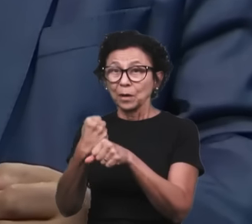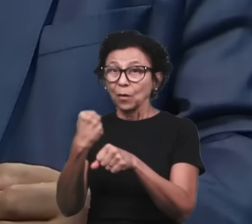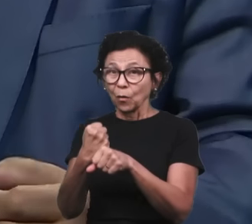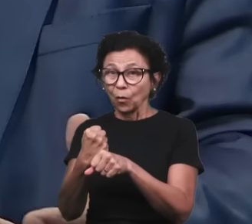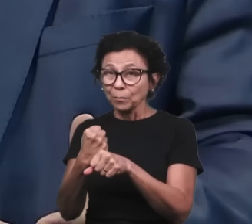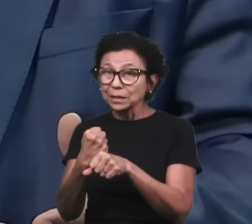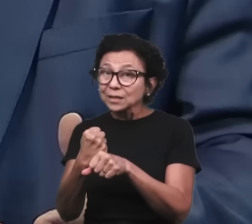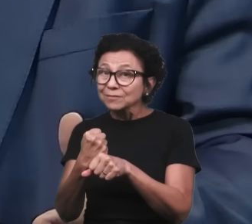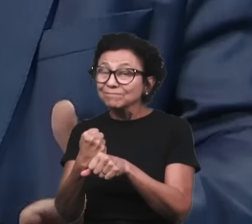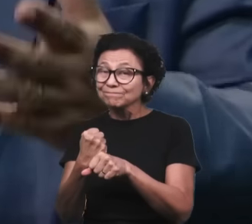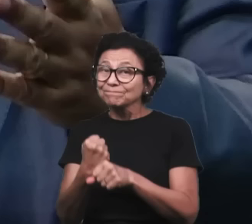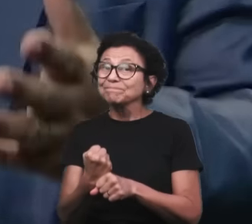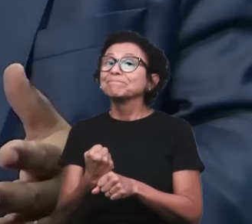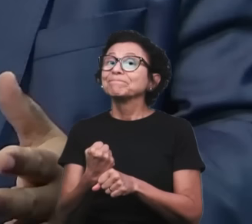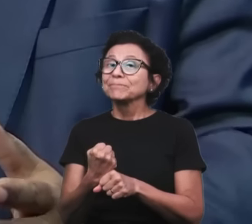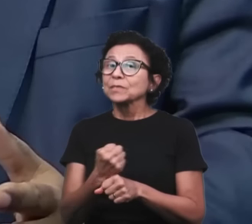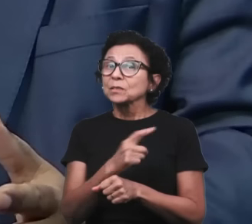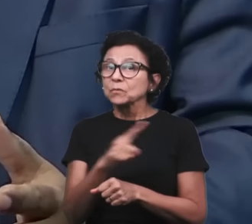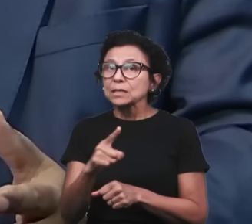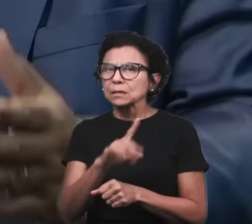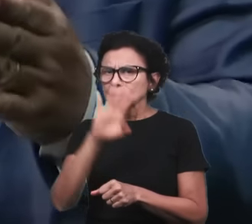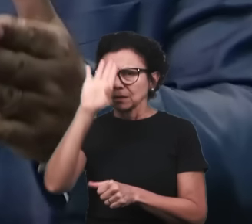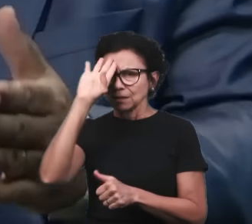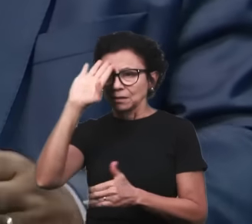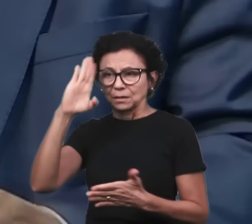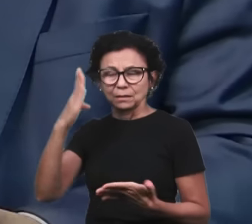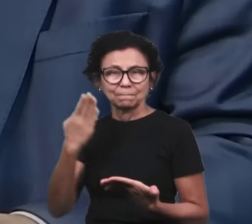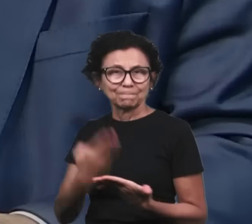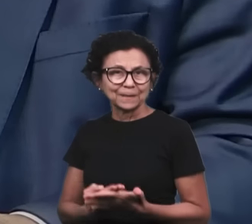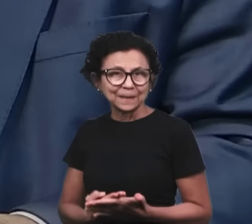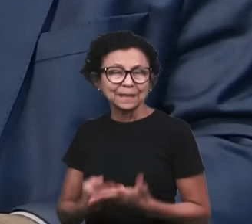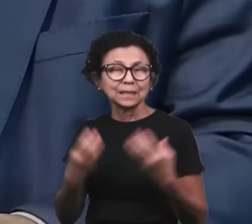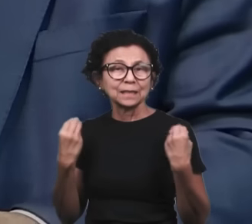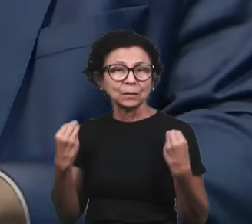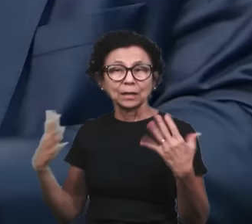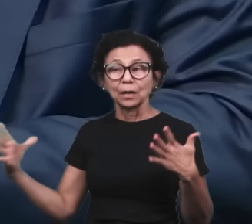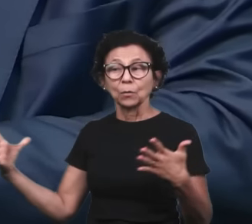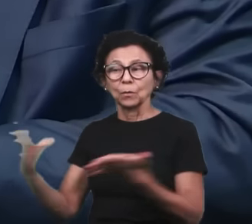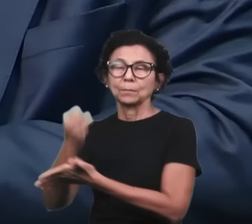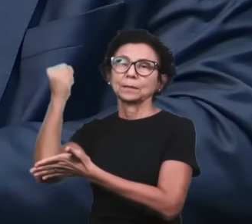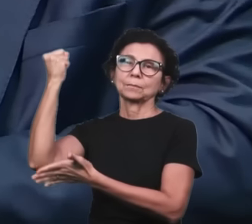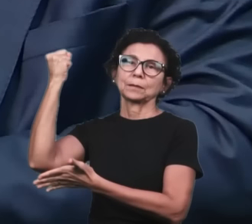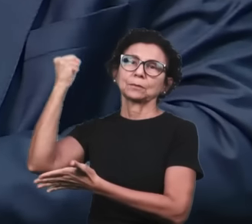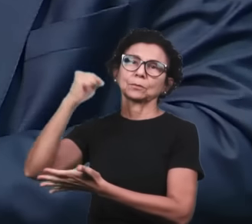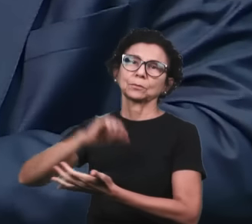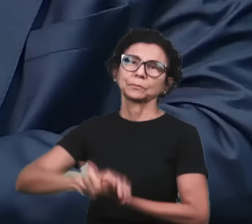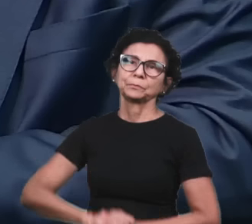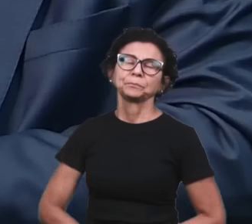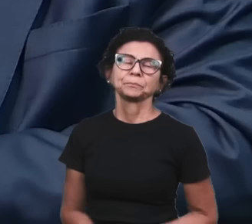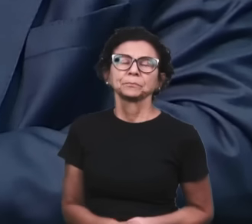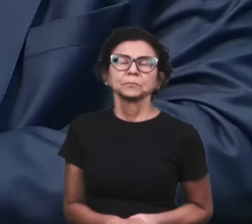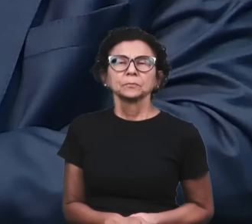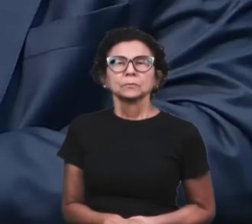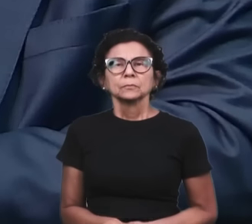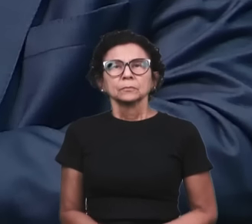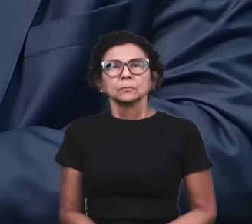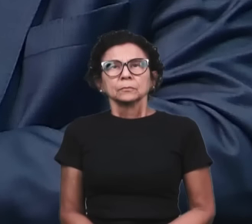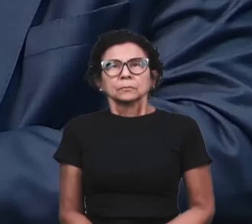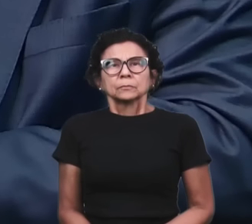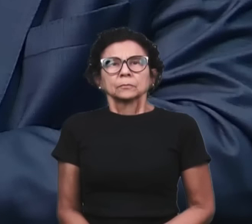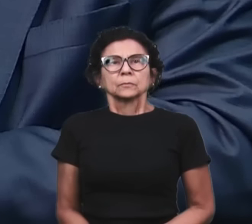hoje, no meio da igreja, preparando-a para o arrebatamento da igreja. Então, eu queria só mencionar,